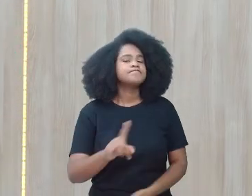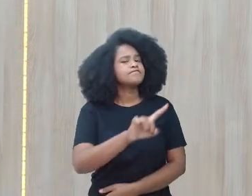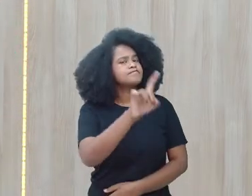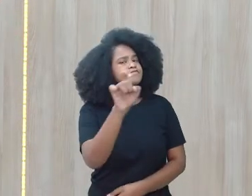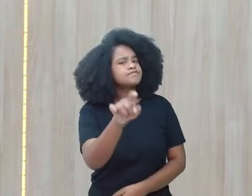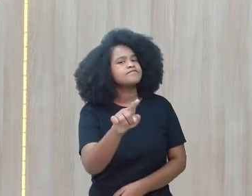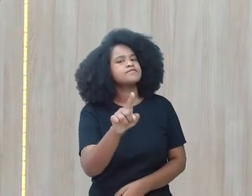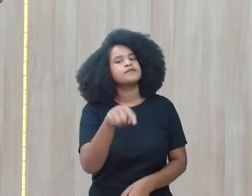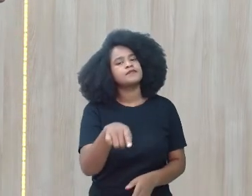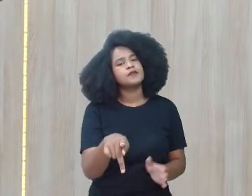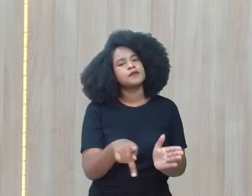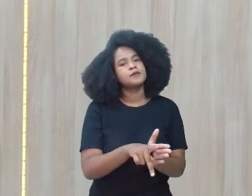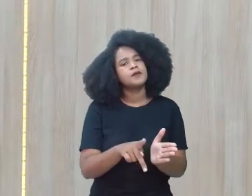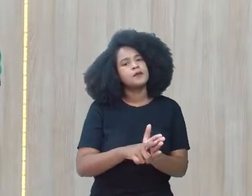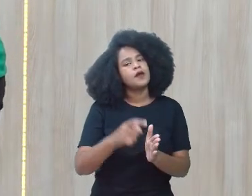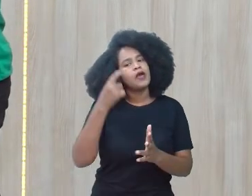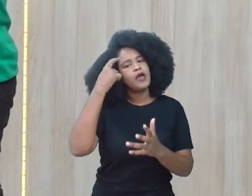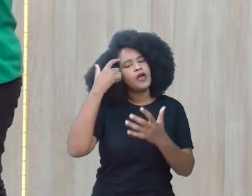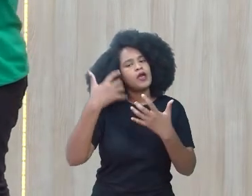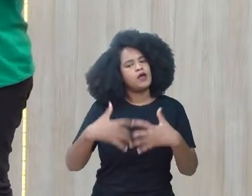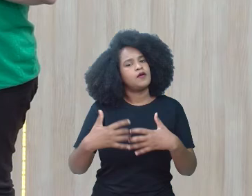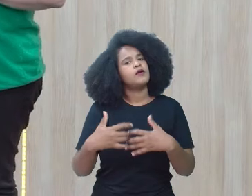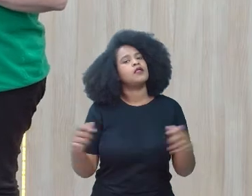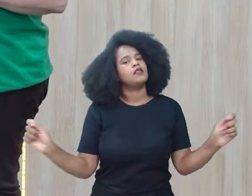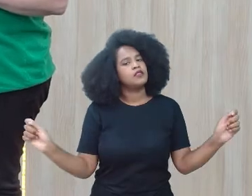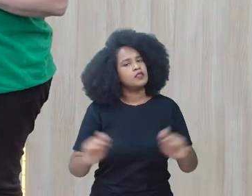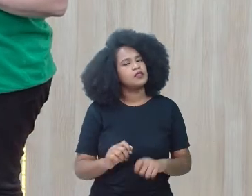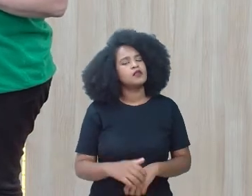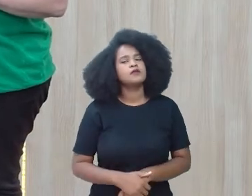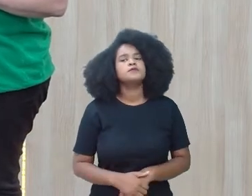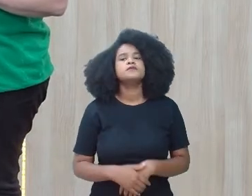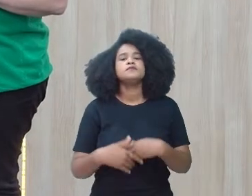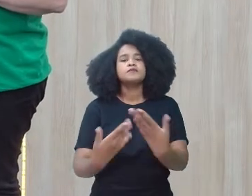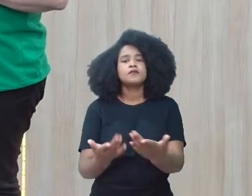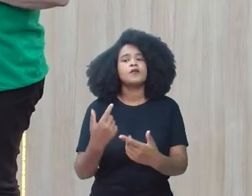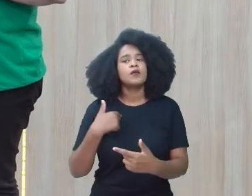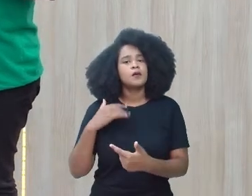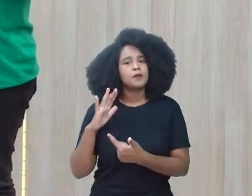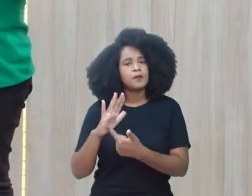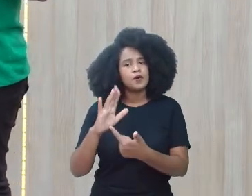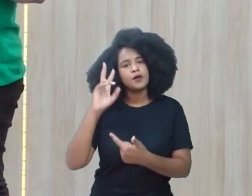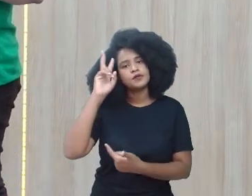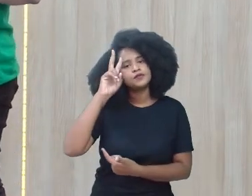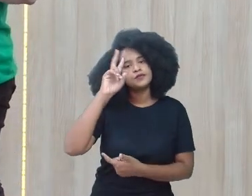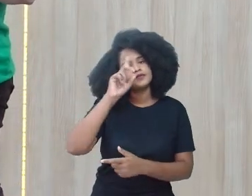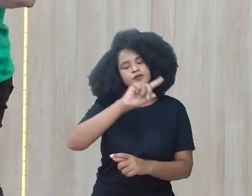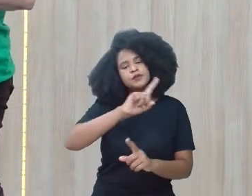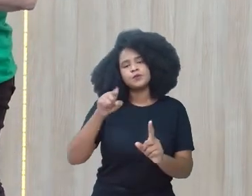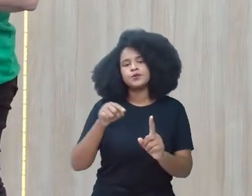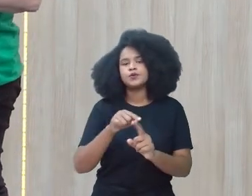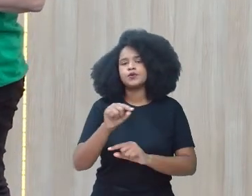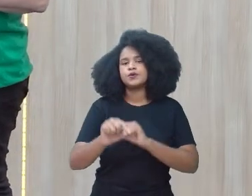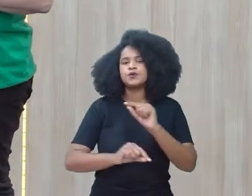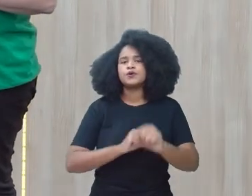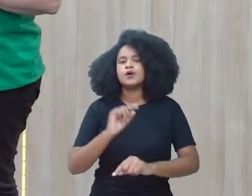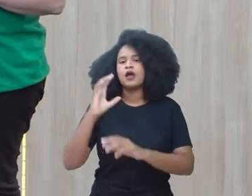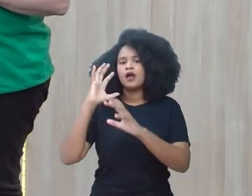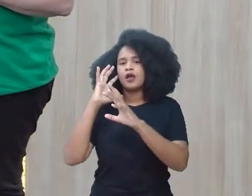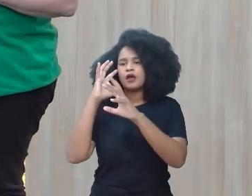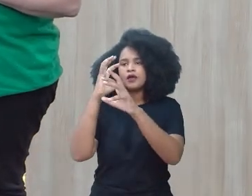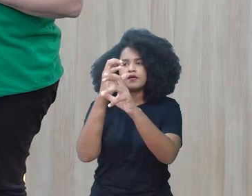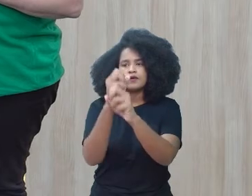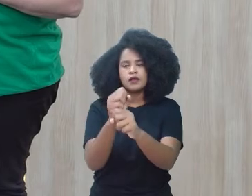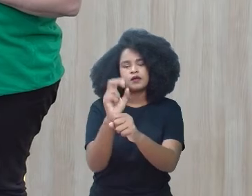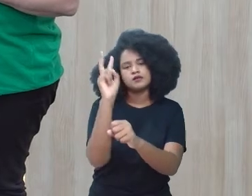vale refletir sobre isso. Eu trouxe, não é, para a gente lembrar, não é, revisar e pensar